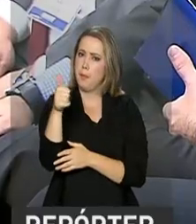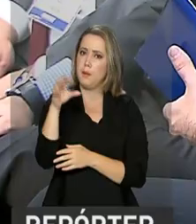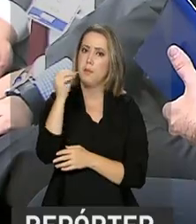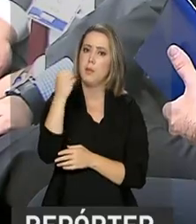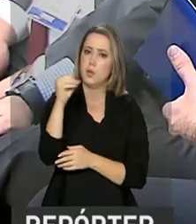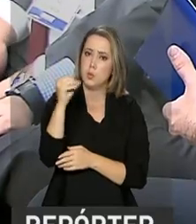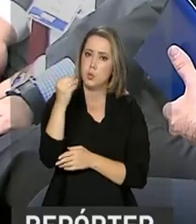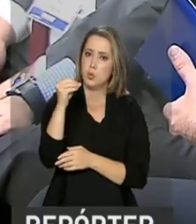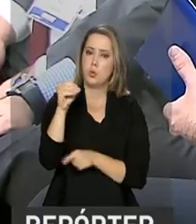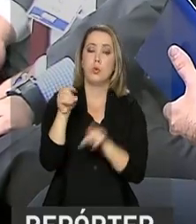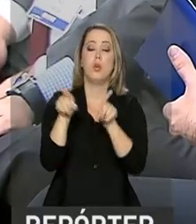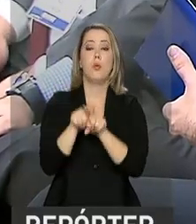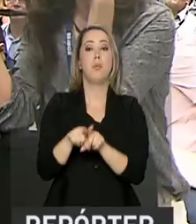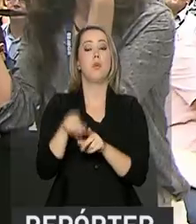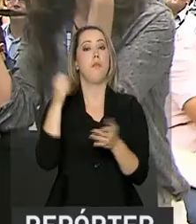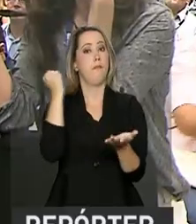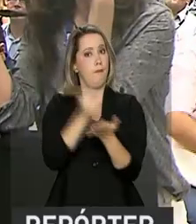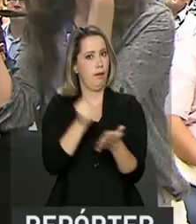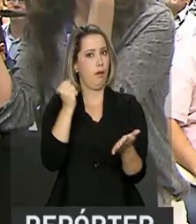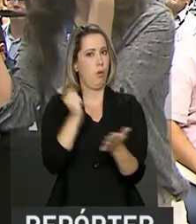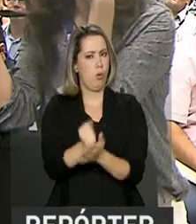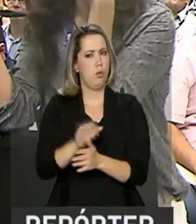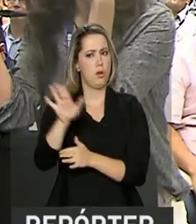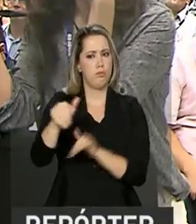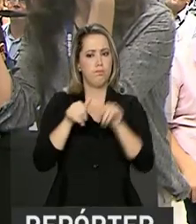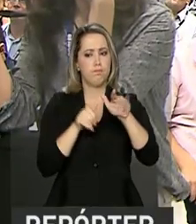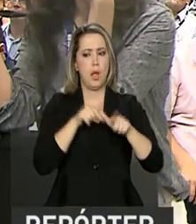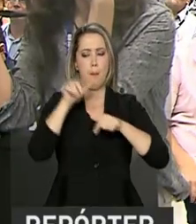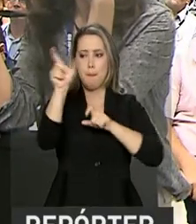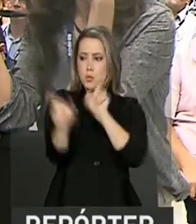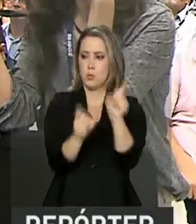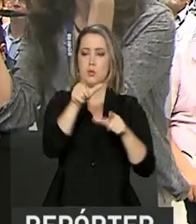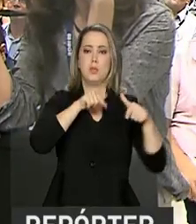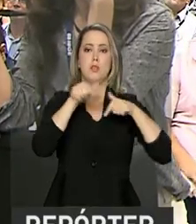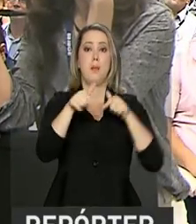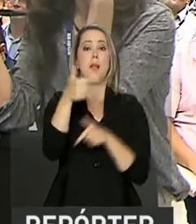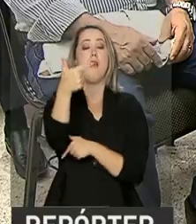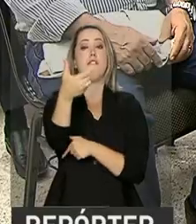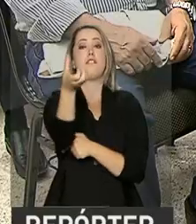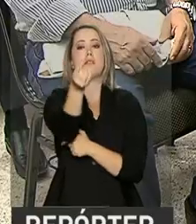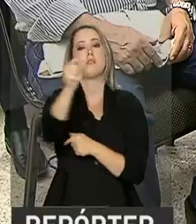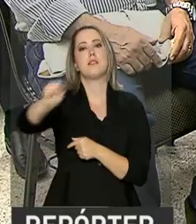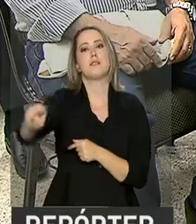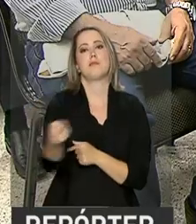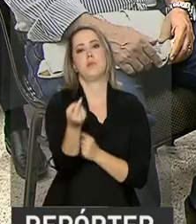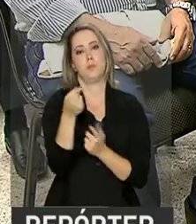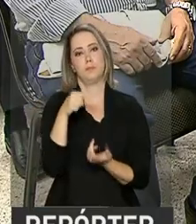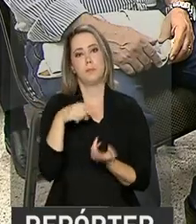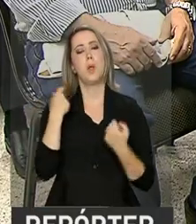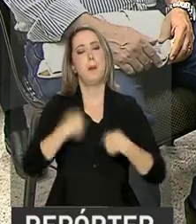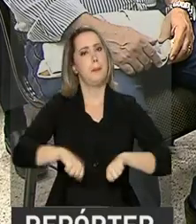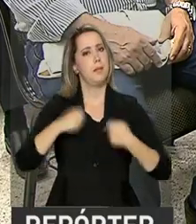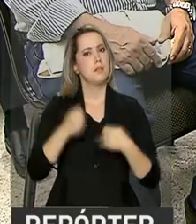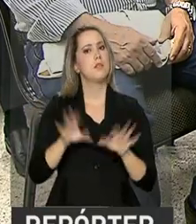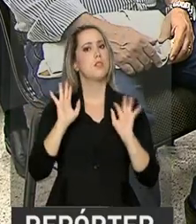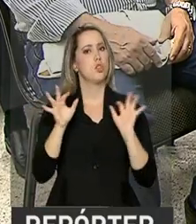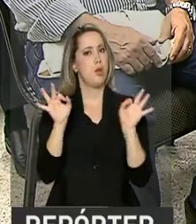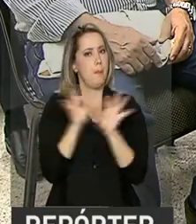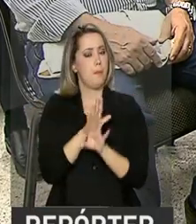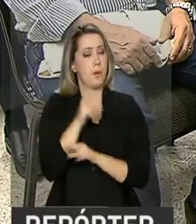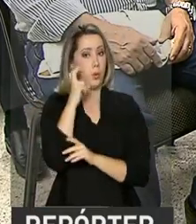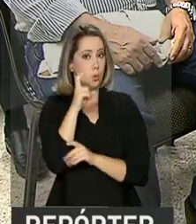IBGE vai contratar 26 mil recenseadores em todo o país. O levantamento terá que estar pronto